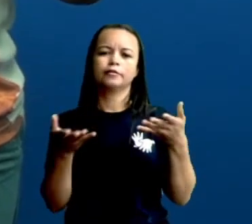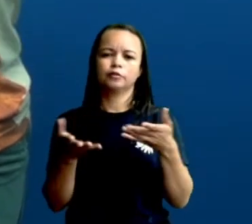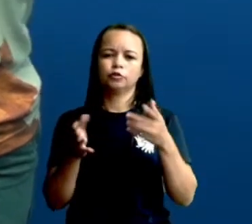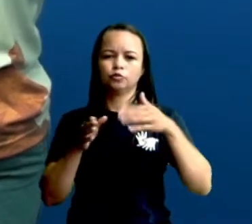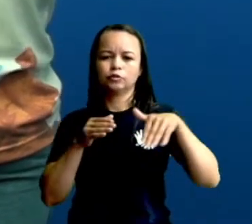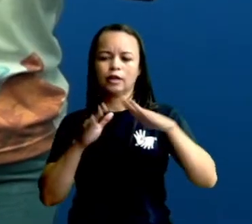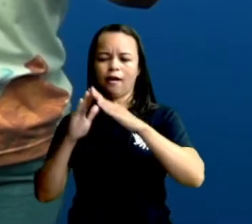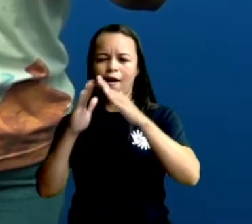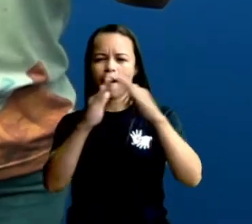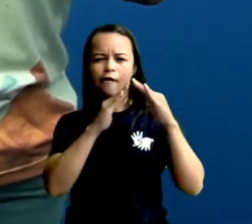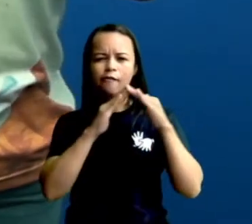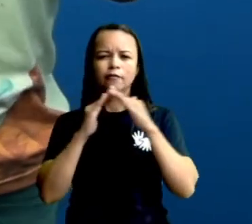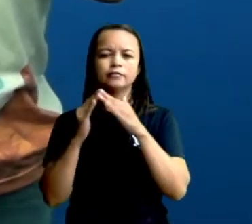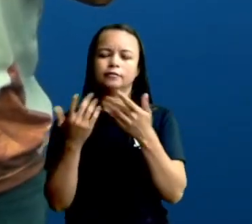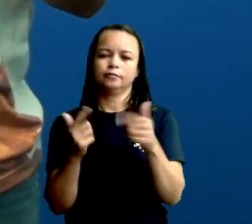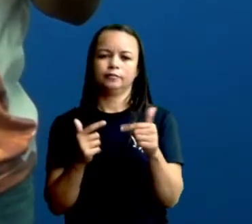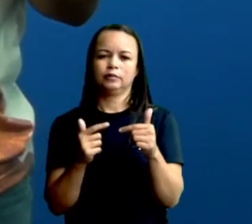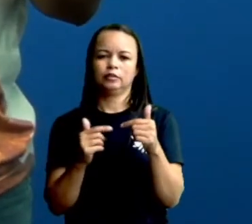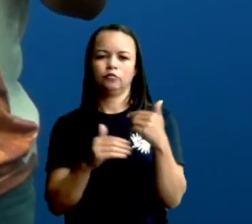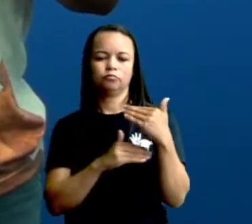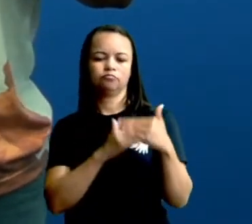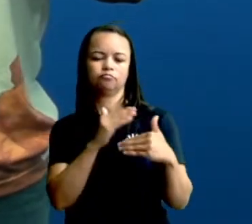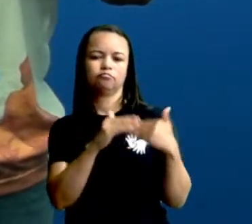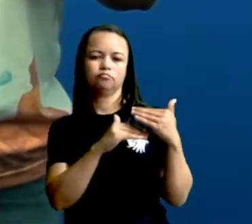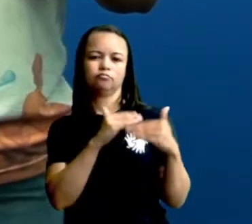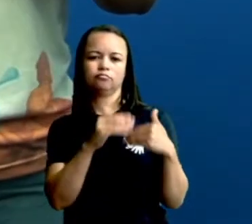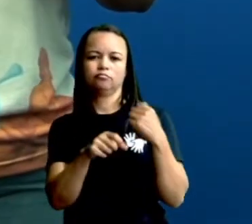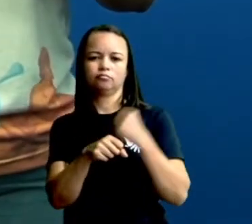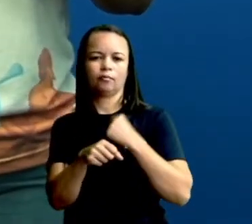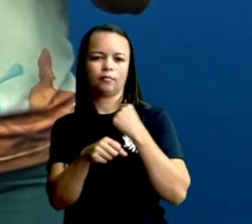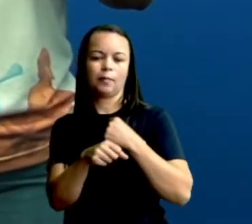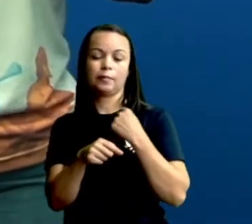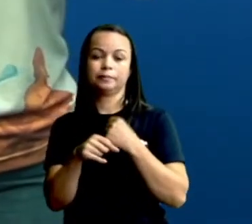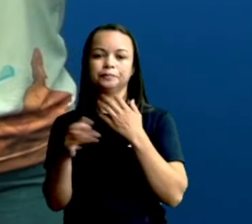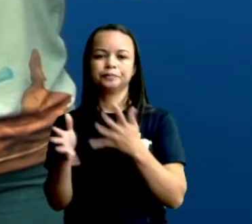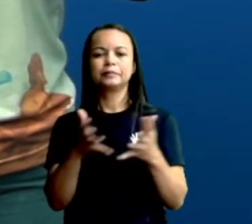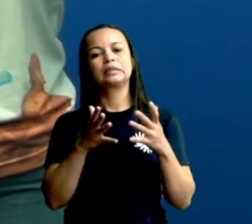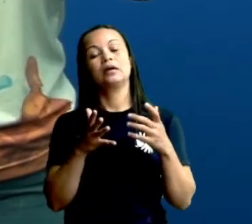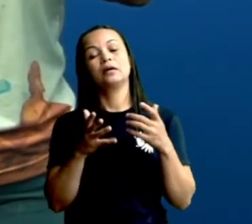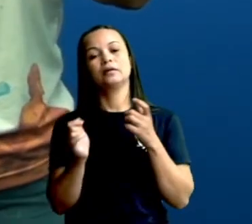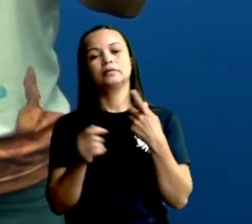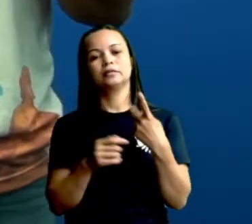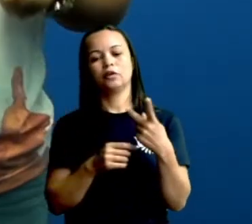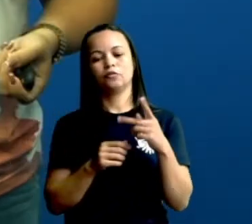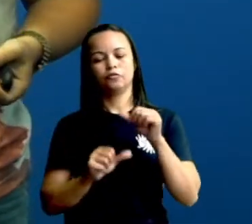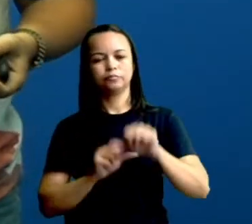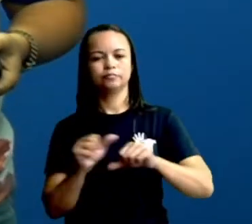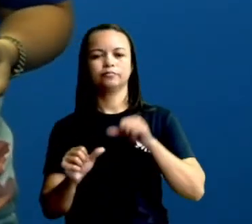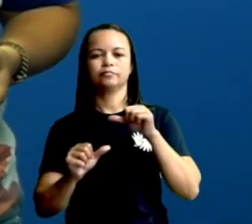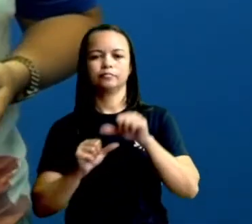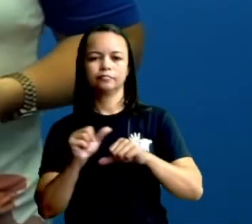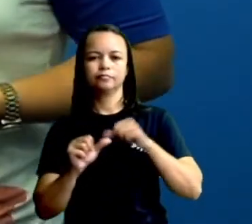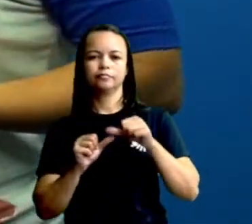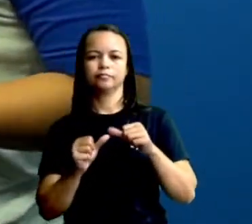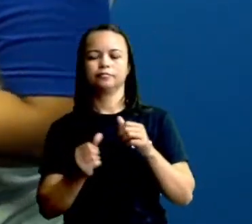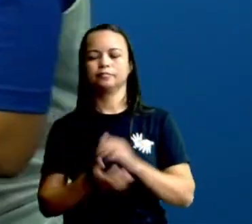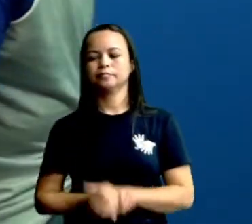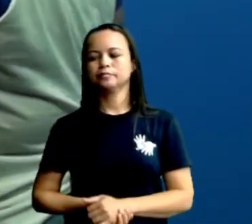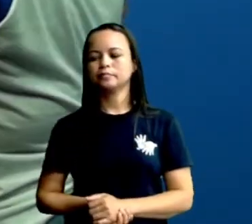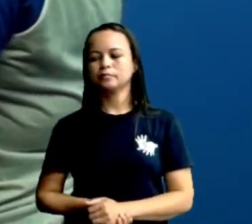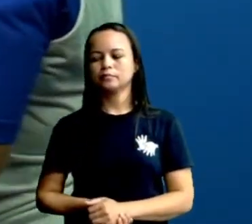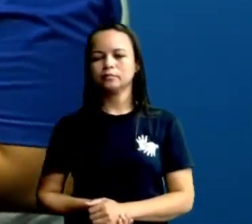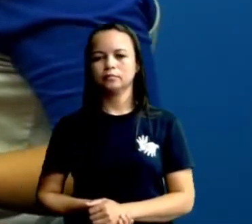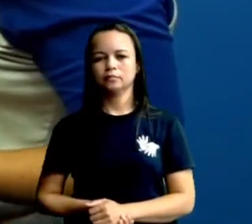casas que tá ao redor isso foi sendo construída aos poucos e aí a paisagem cultural foi se modificando tá